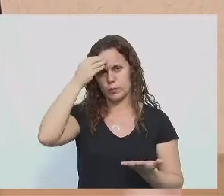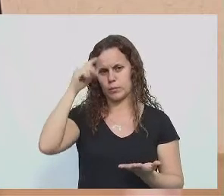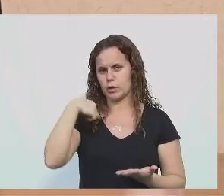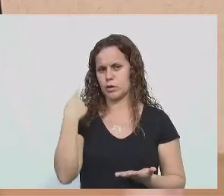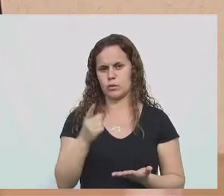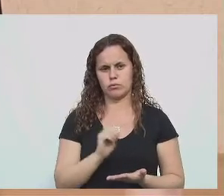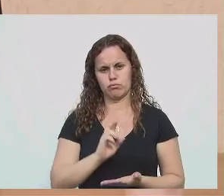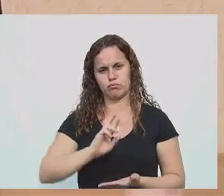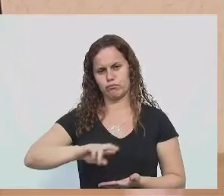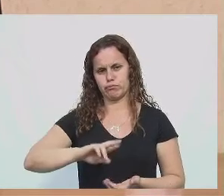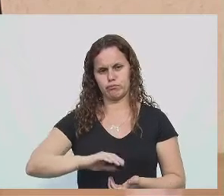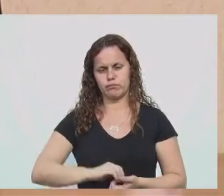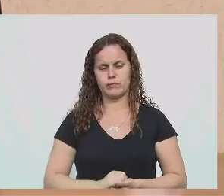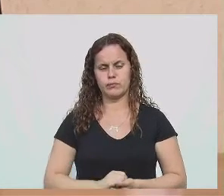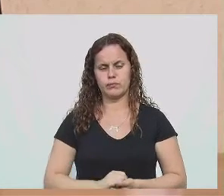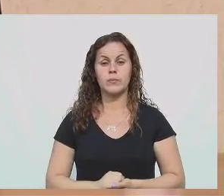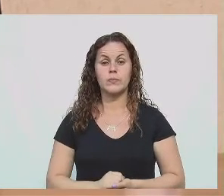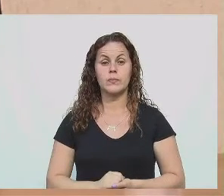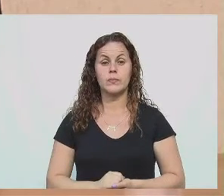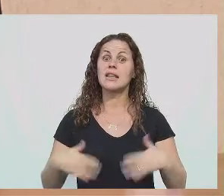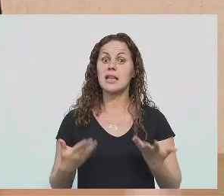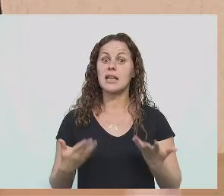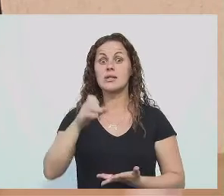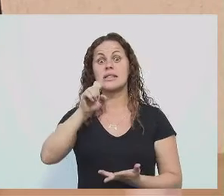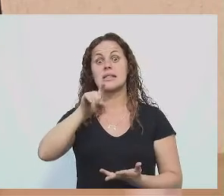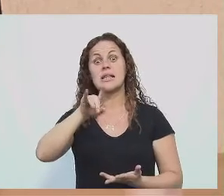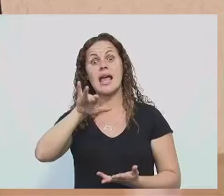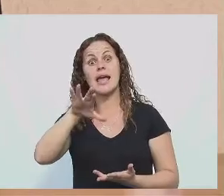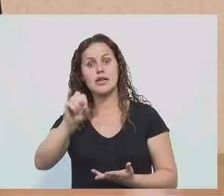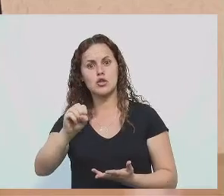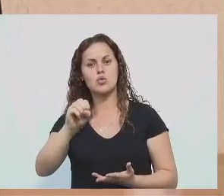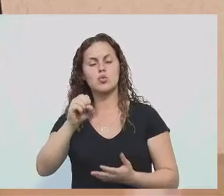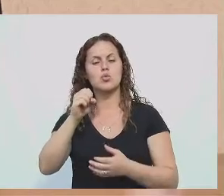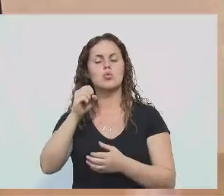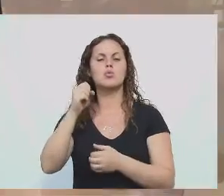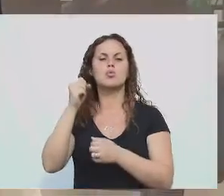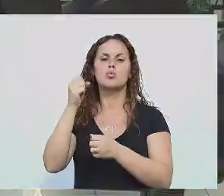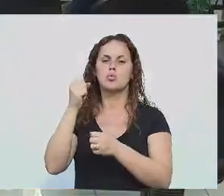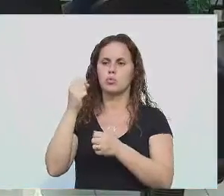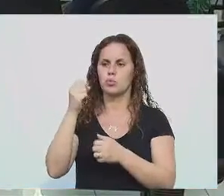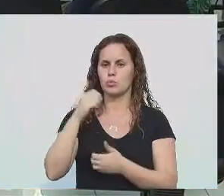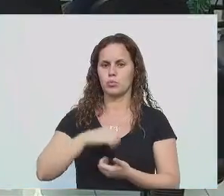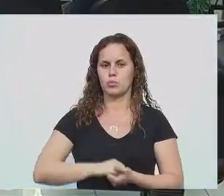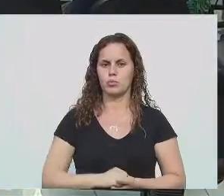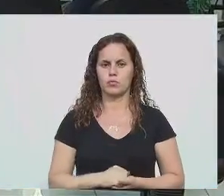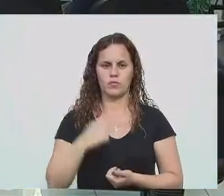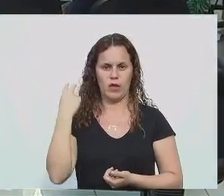é isso mesmo. Vereador Sérgio, construtor.